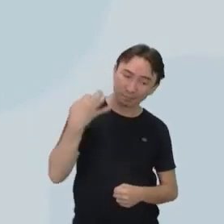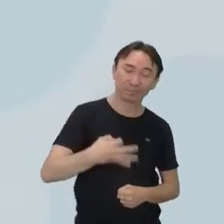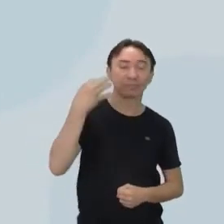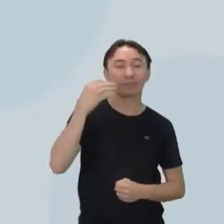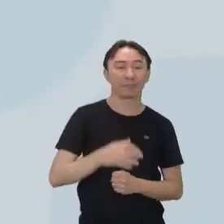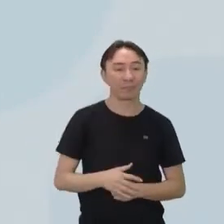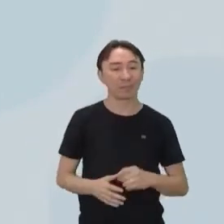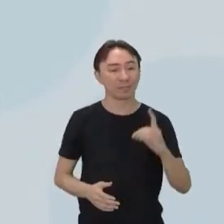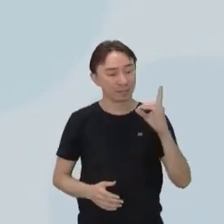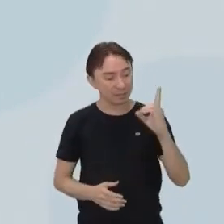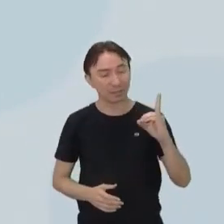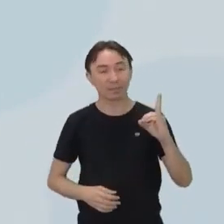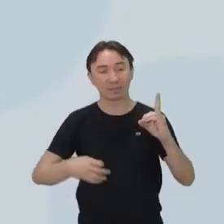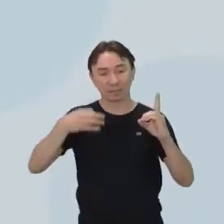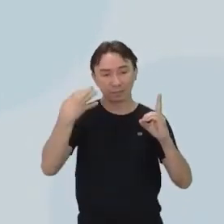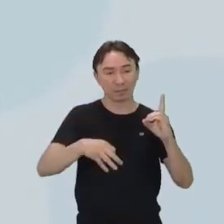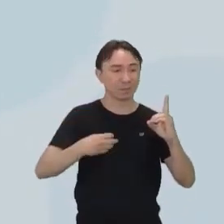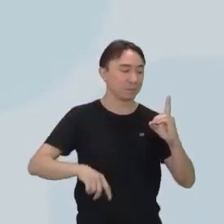o item D,